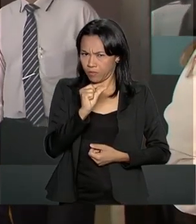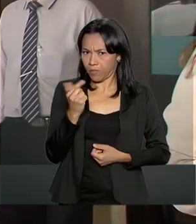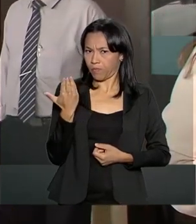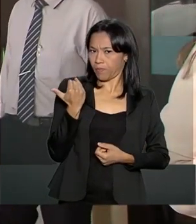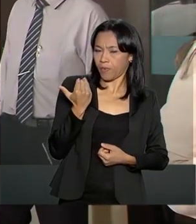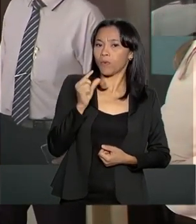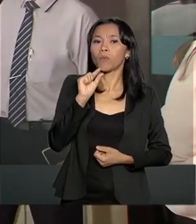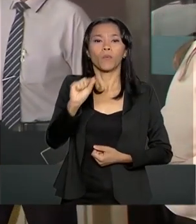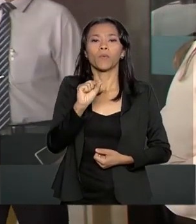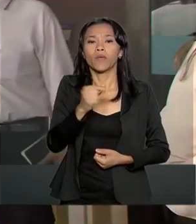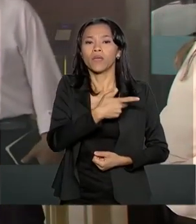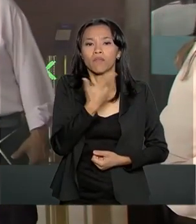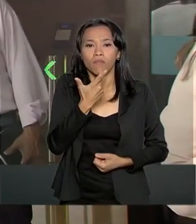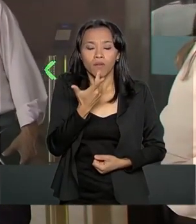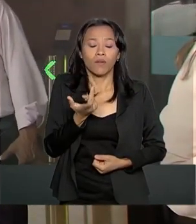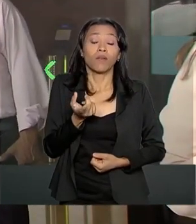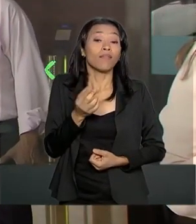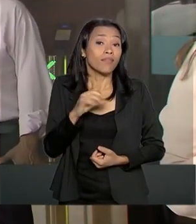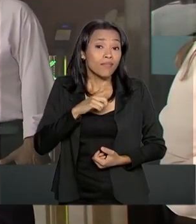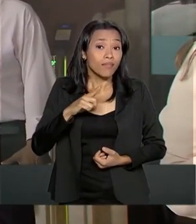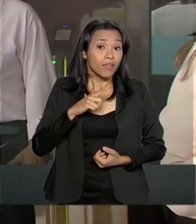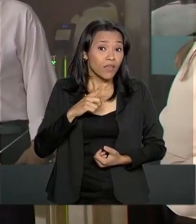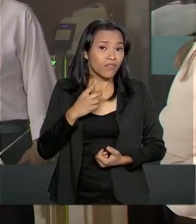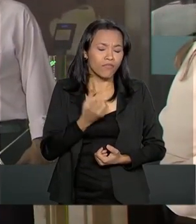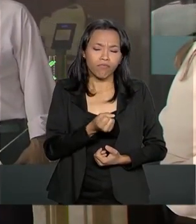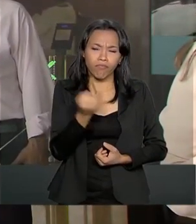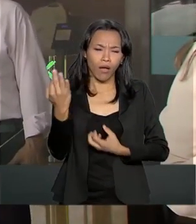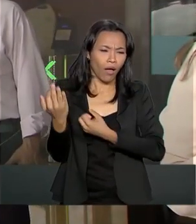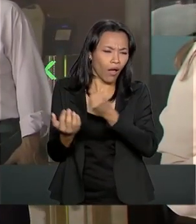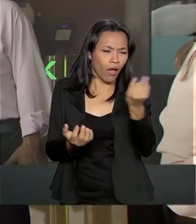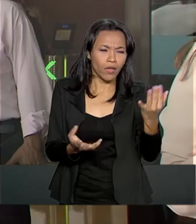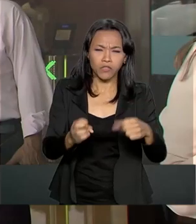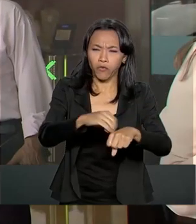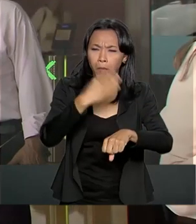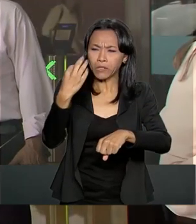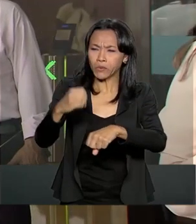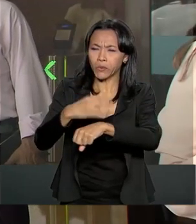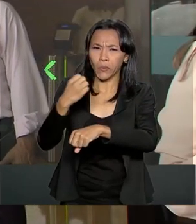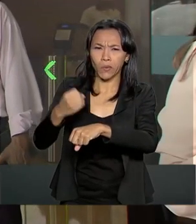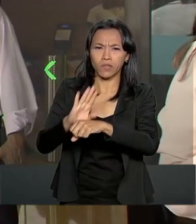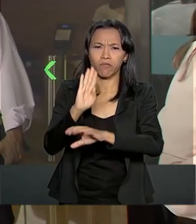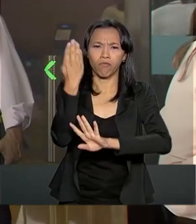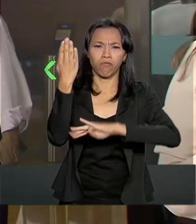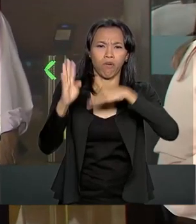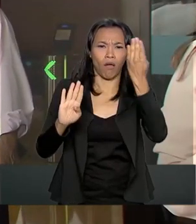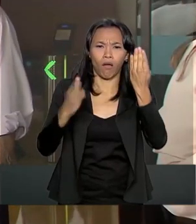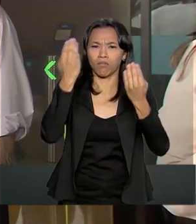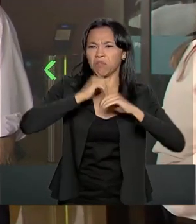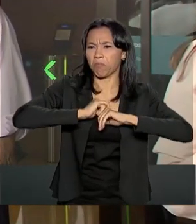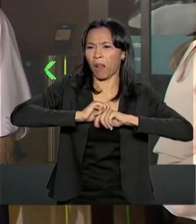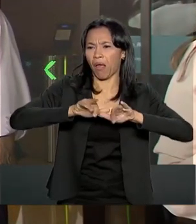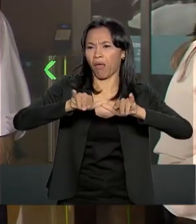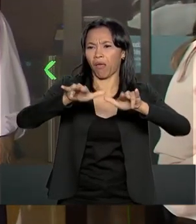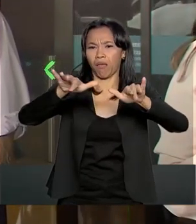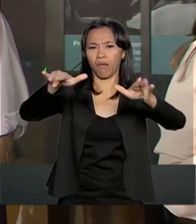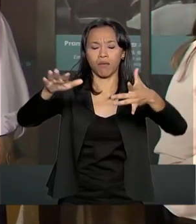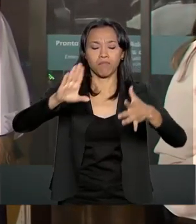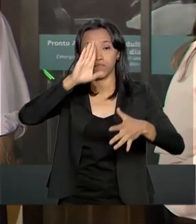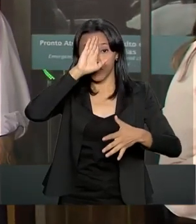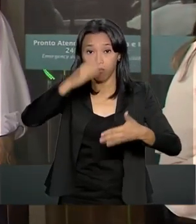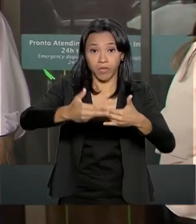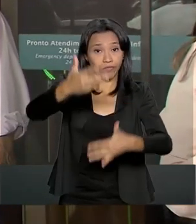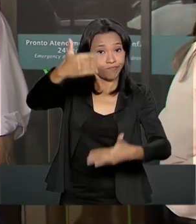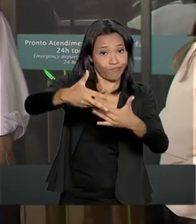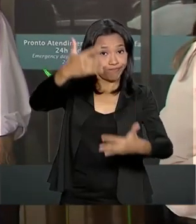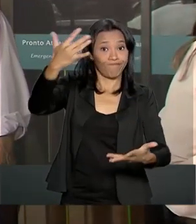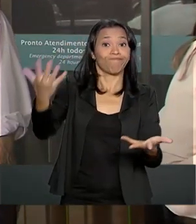que houve muitas informações incorretas circulando, principalmente pelas redes sociais, no